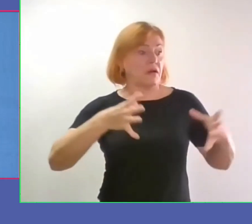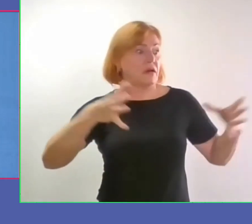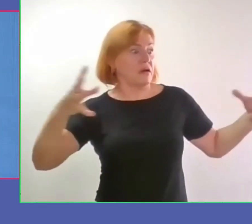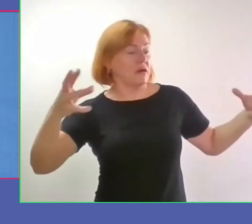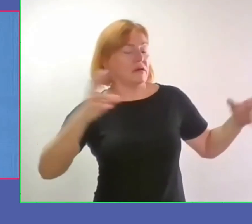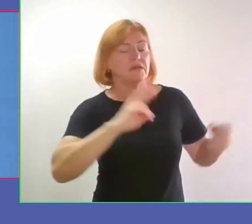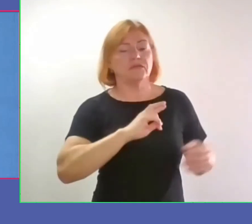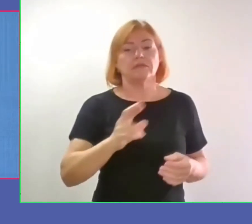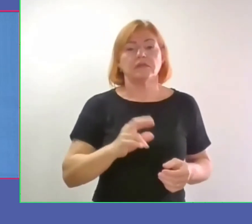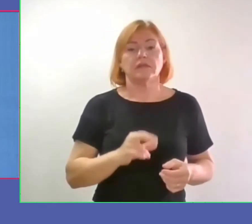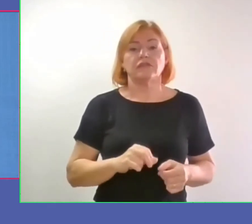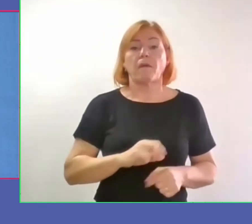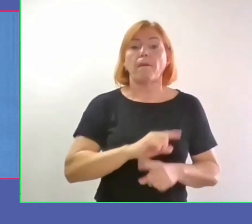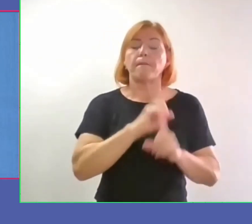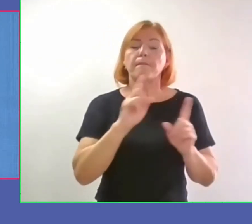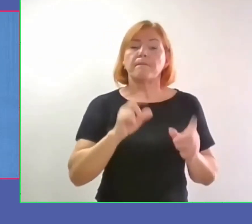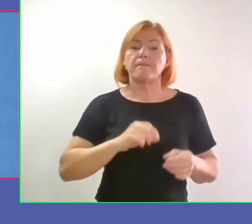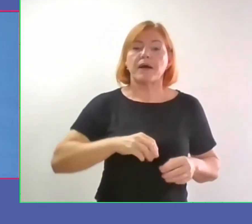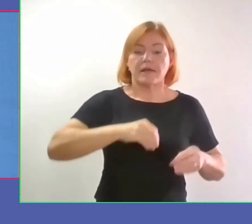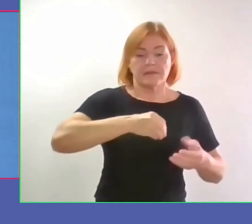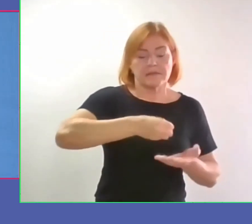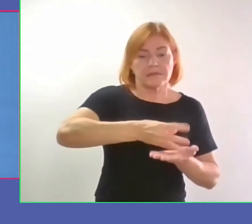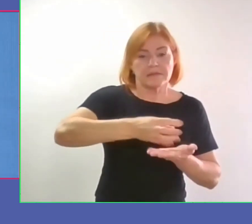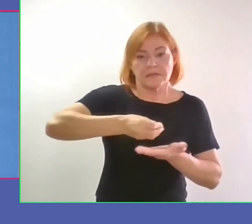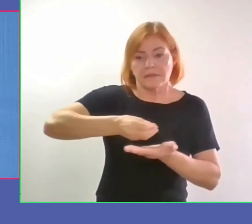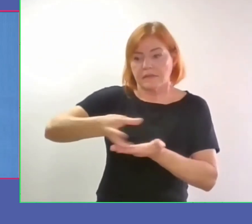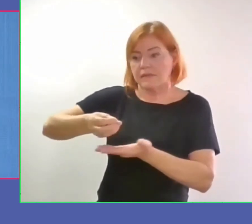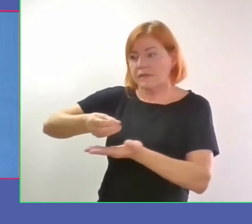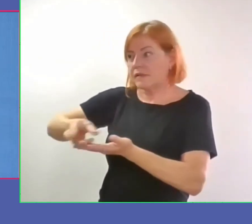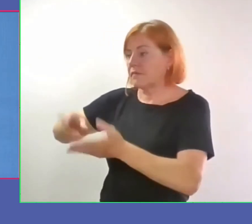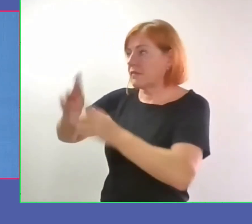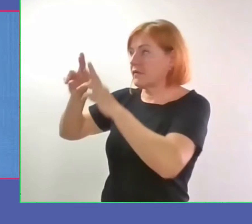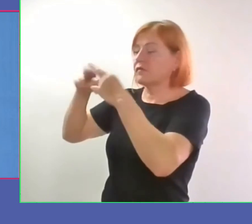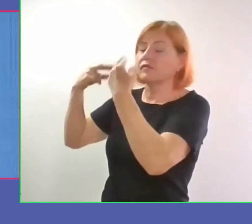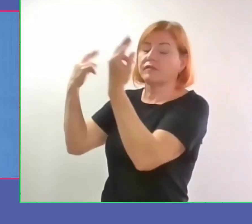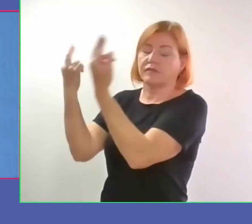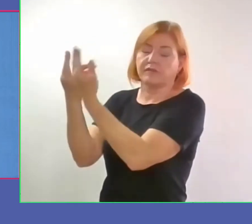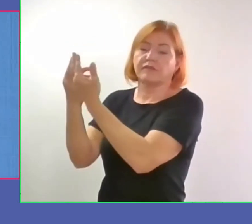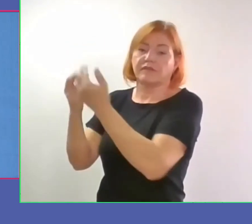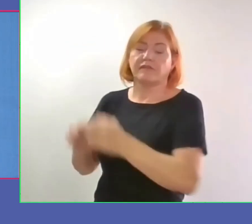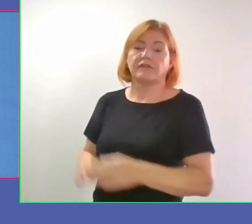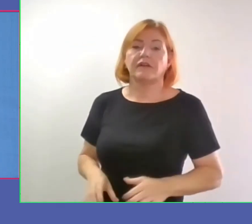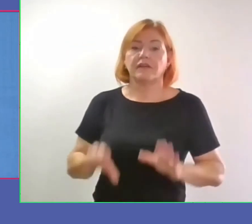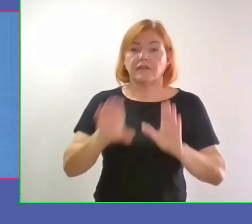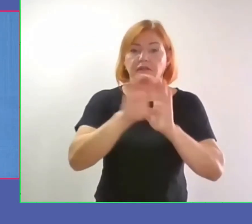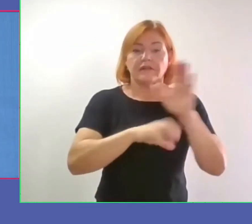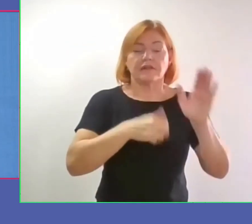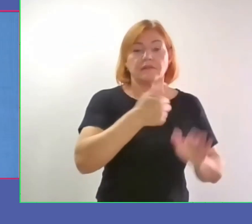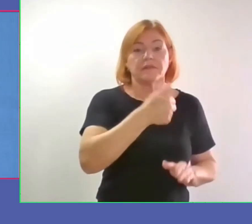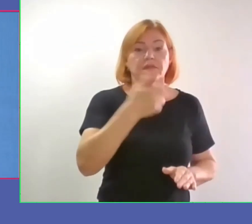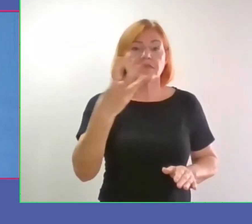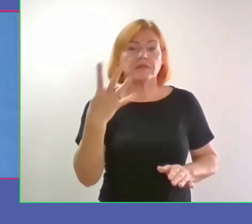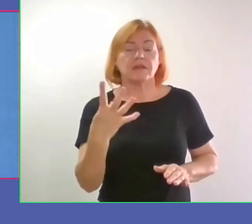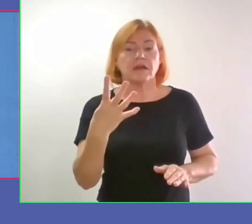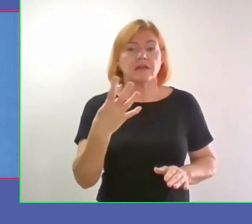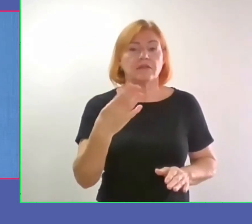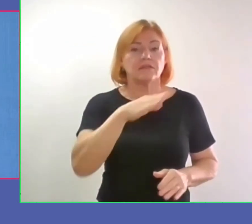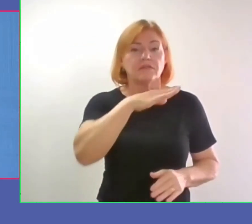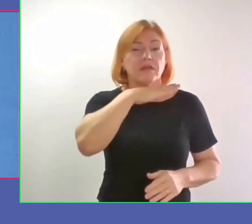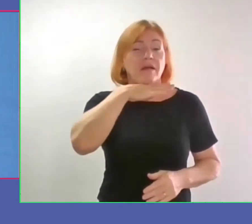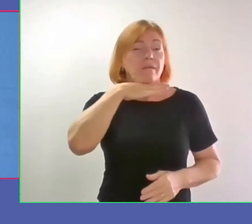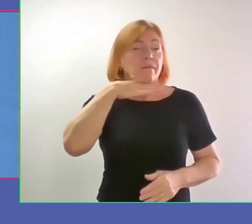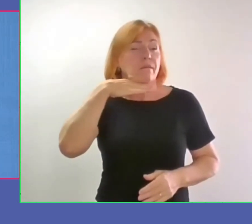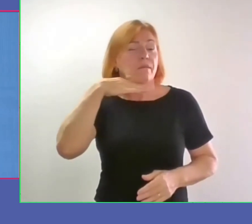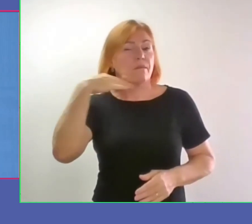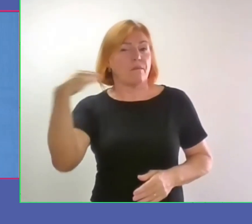Em seguida, no capítulo 14, veio a morte de João Batista. Infelizmente, né, é